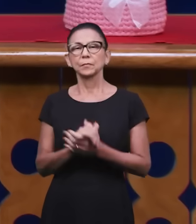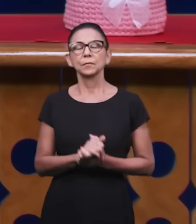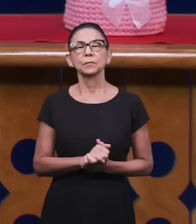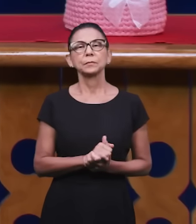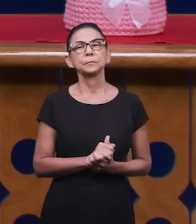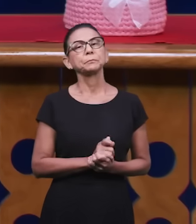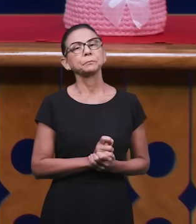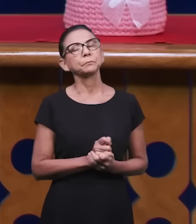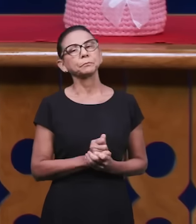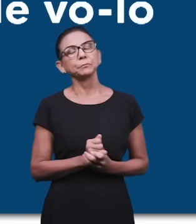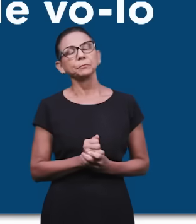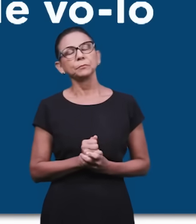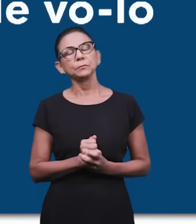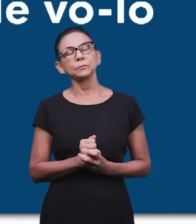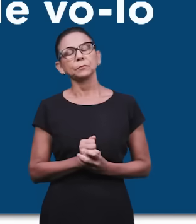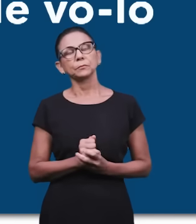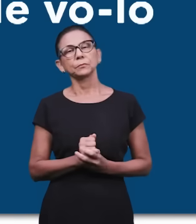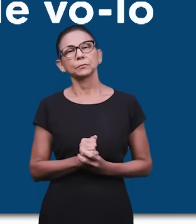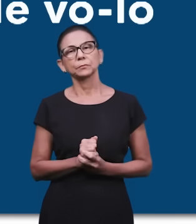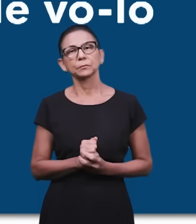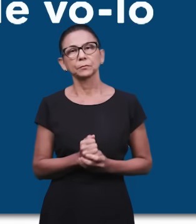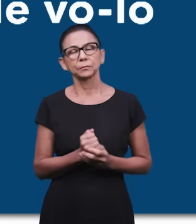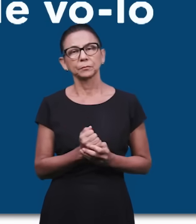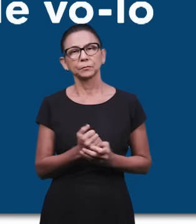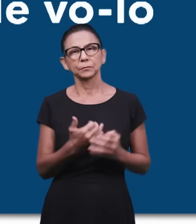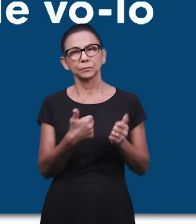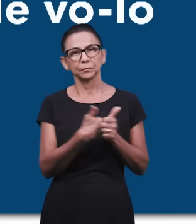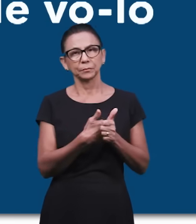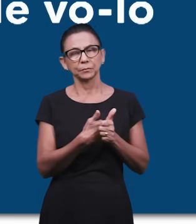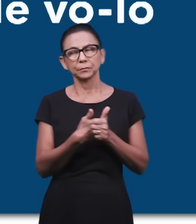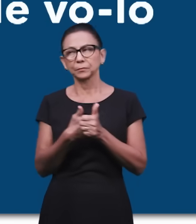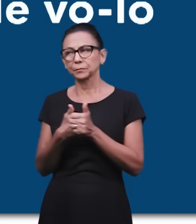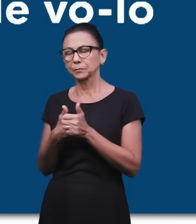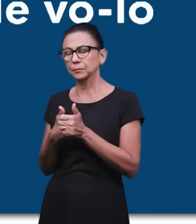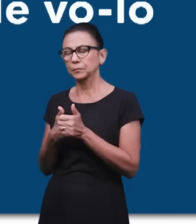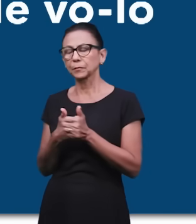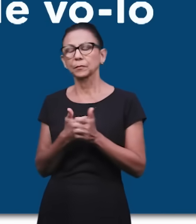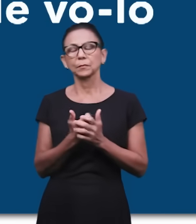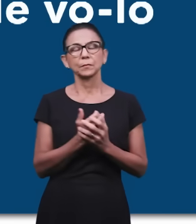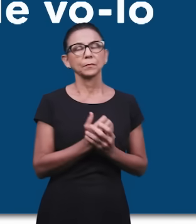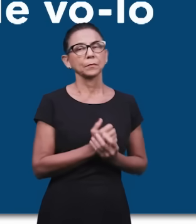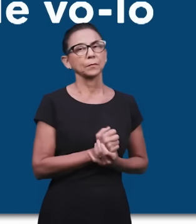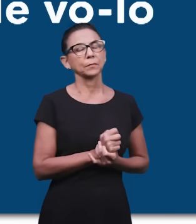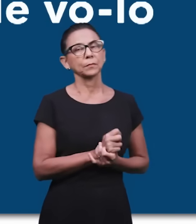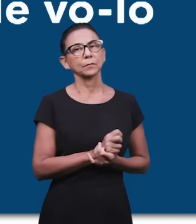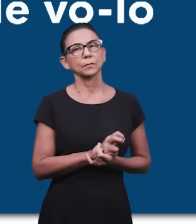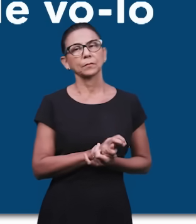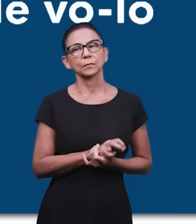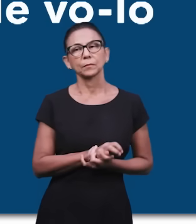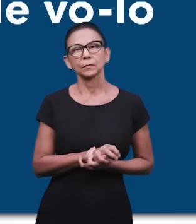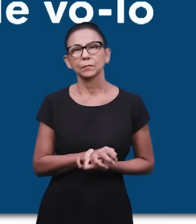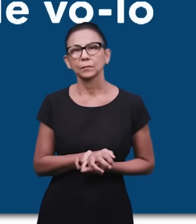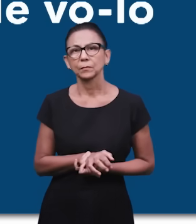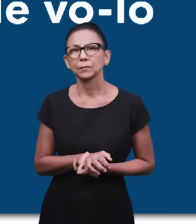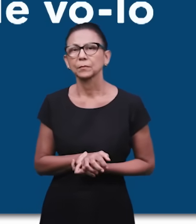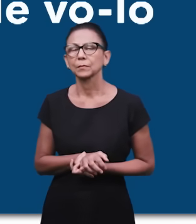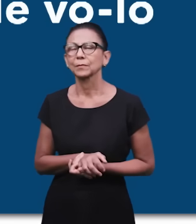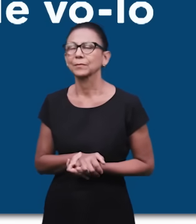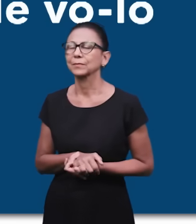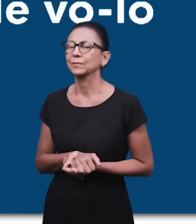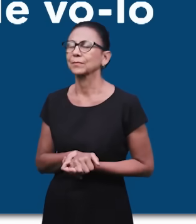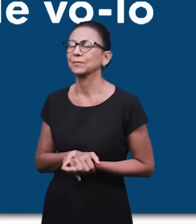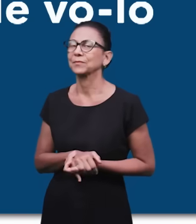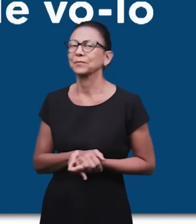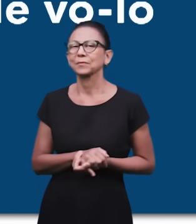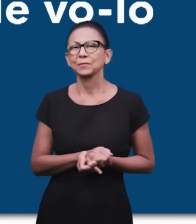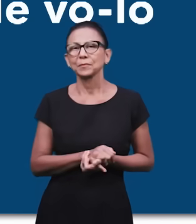possam acompanhar. Diz assim a palavra do Senhor: Não me escolhestes vós a mim, mas eu